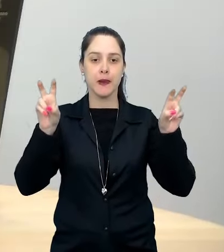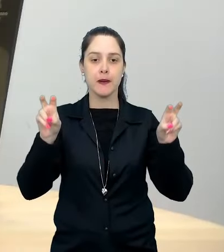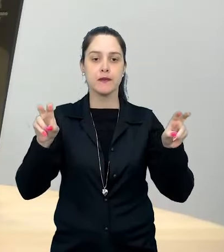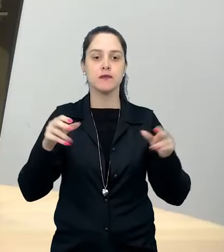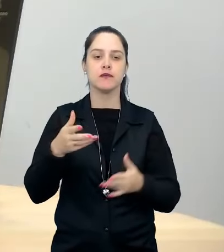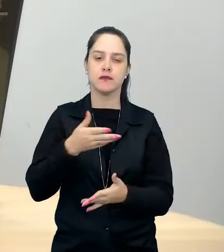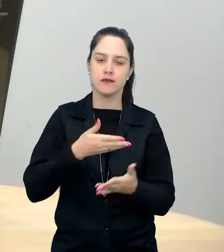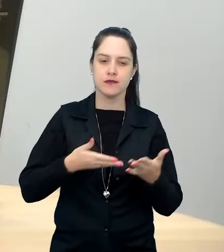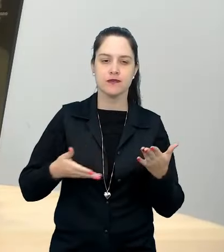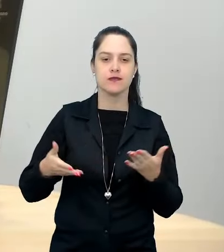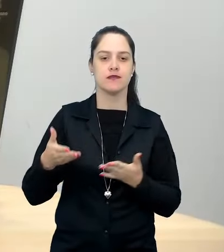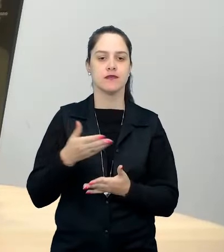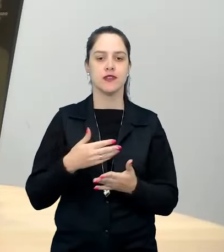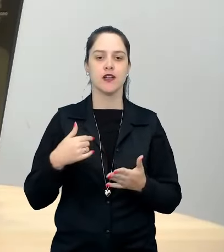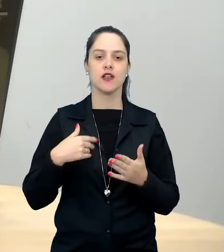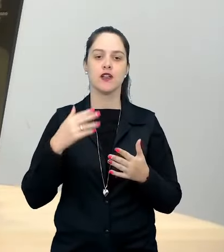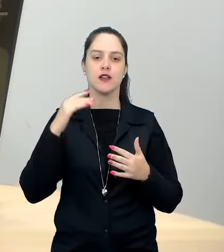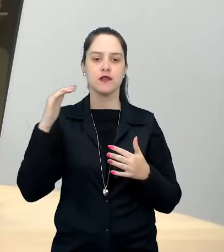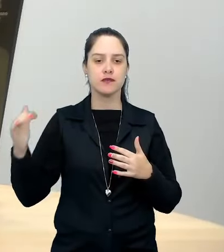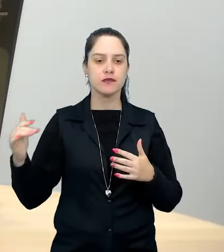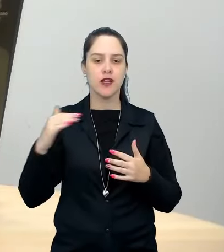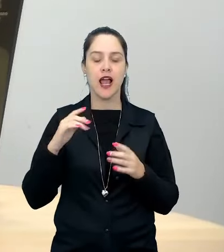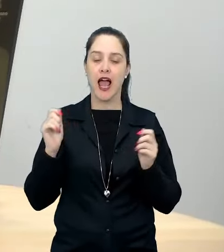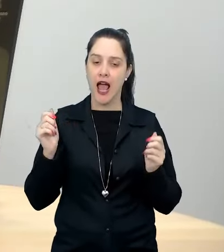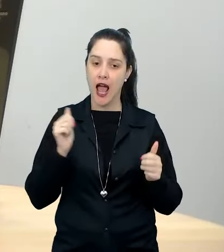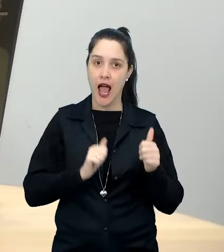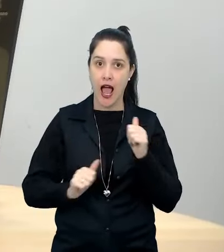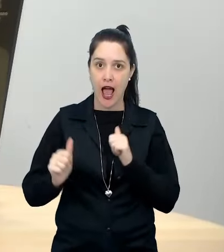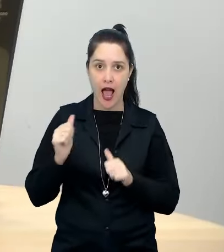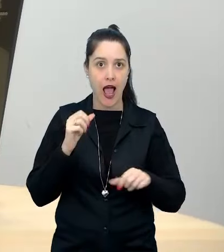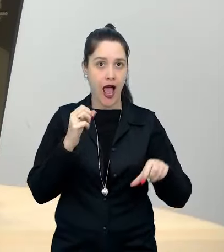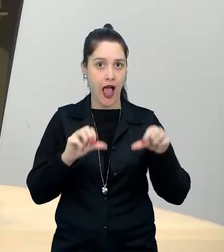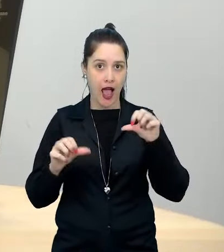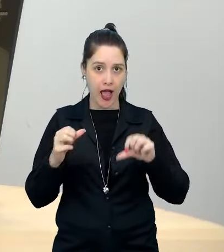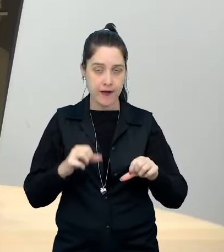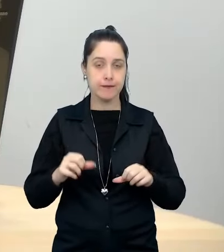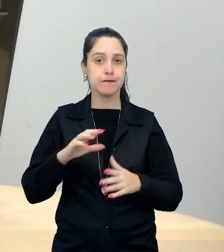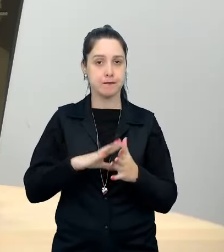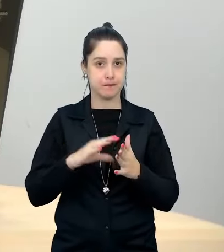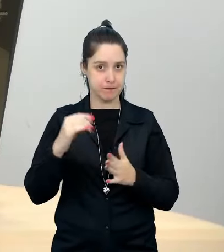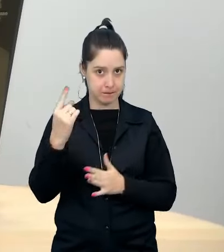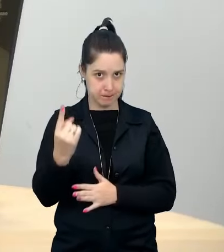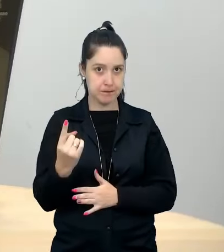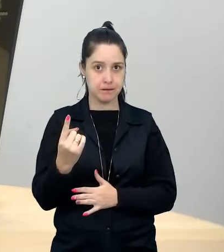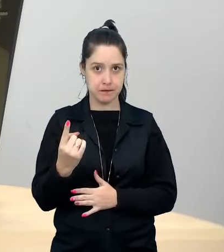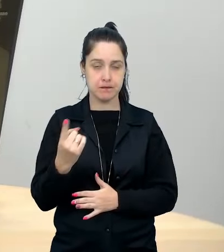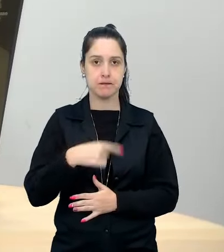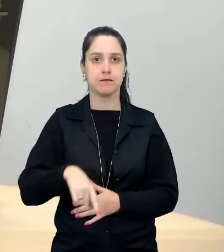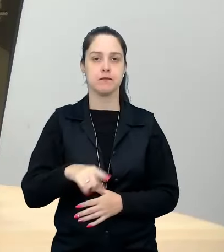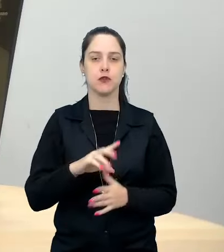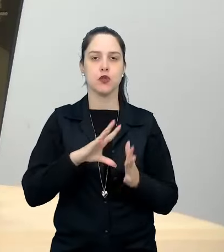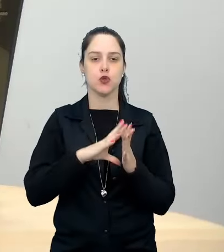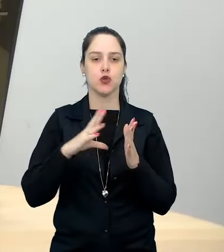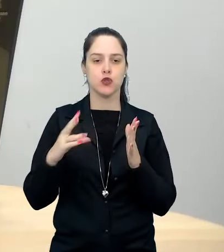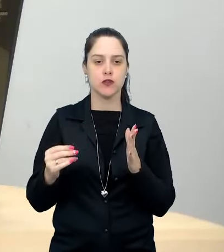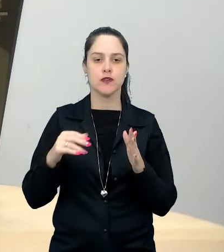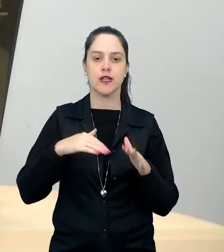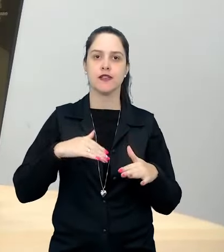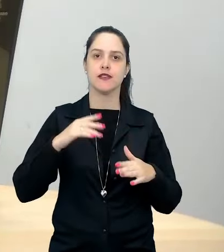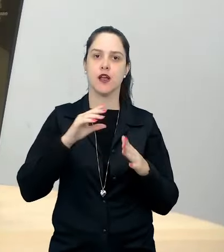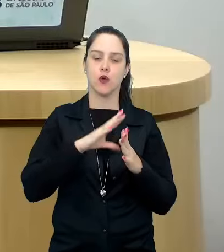integração, metodologias ativas, avaliação das unidades dos componentes curriculares desta unidade,